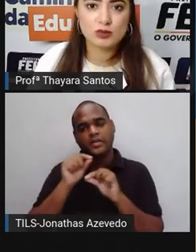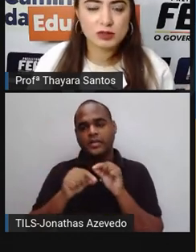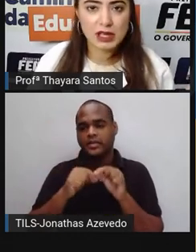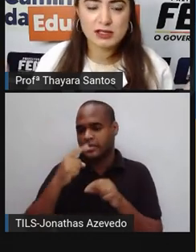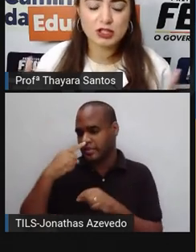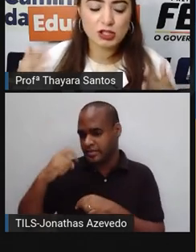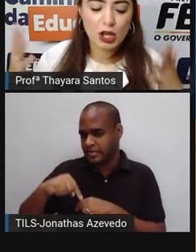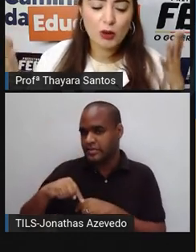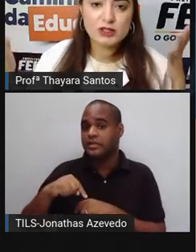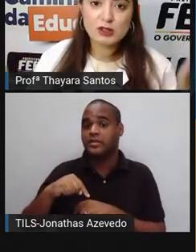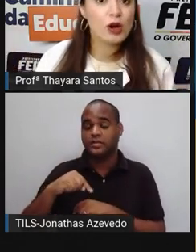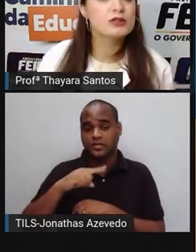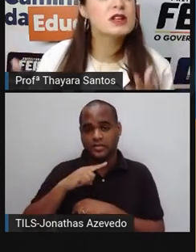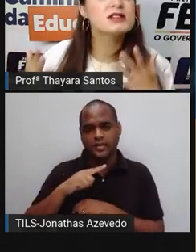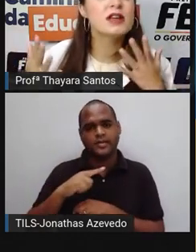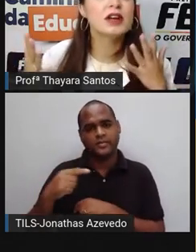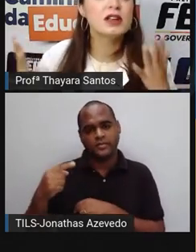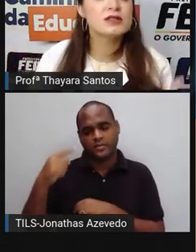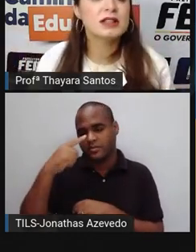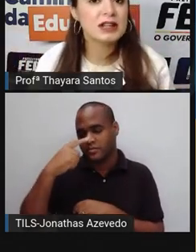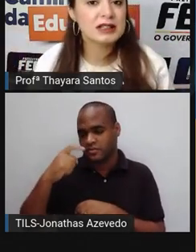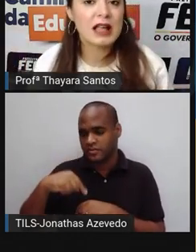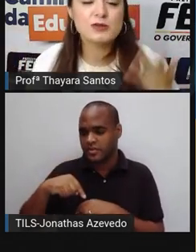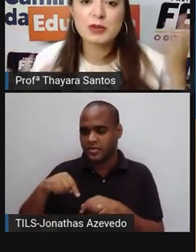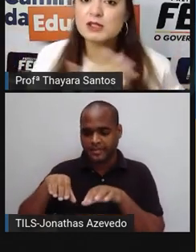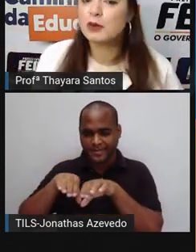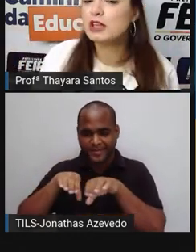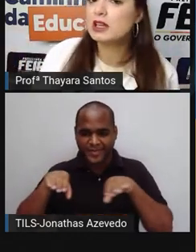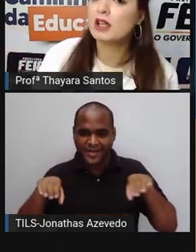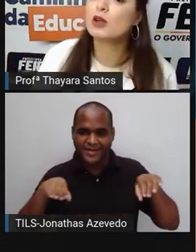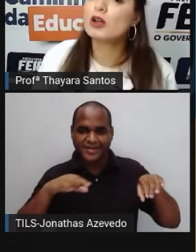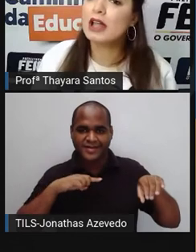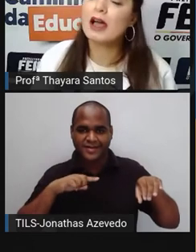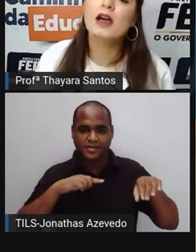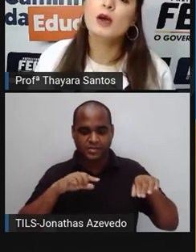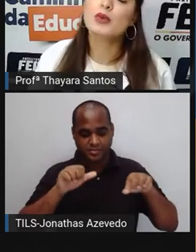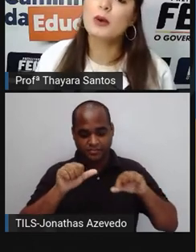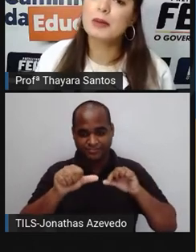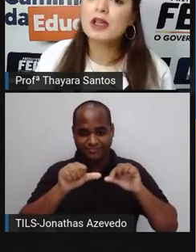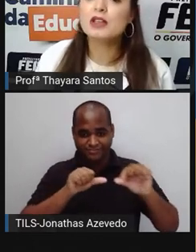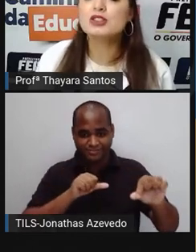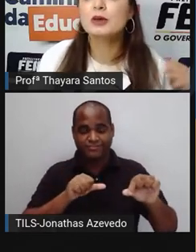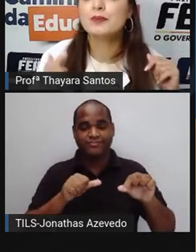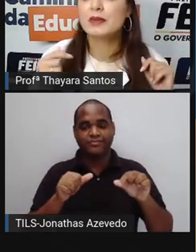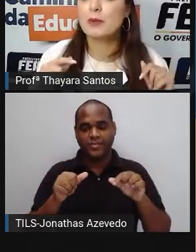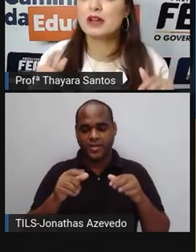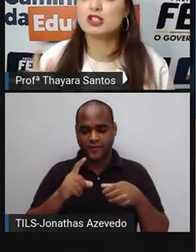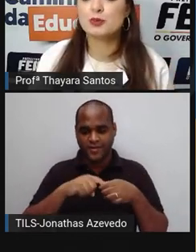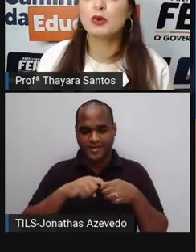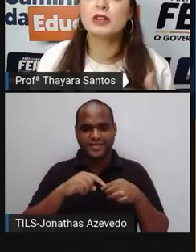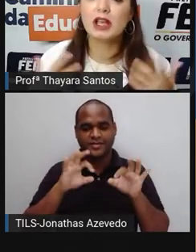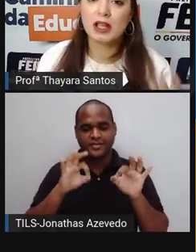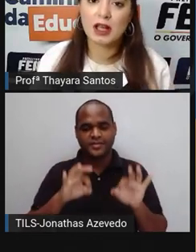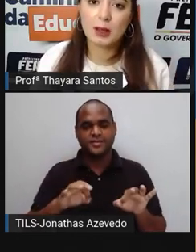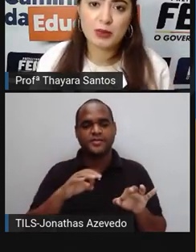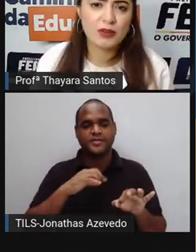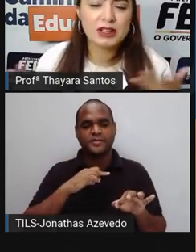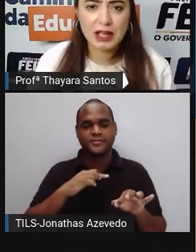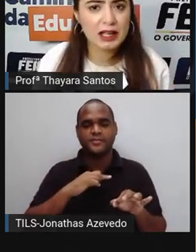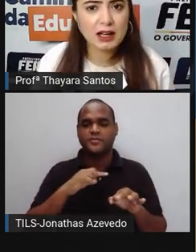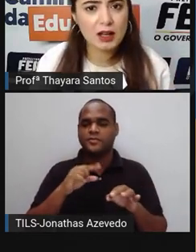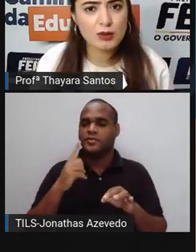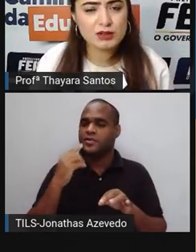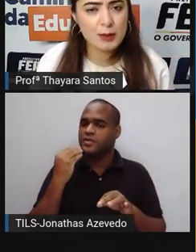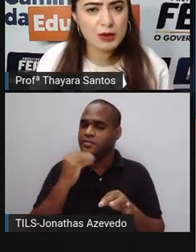esgoto nessa gente os esgotos se eles deveriam ser tratados para eles poderem retornar para o ambiente não é para a gente poder